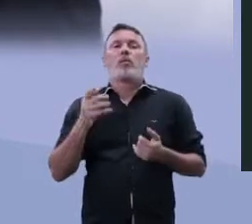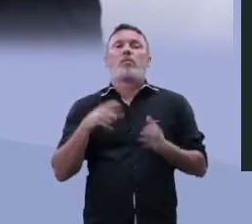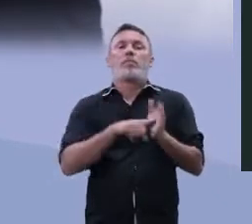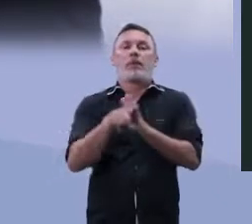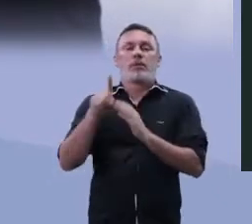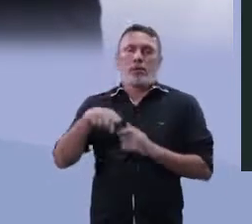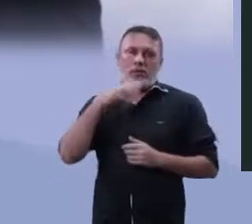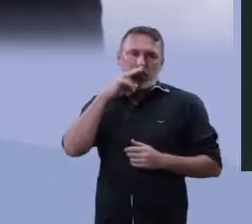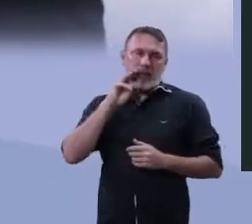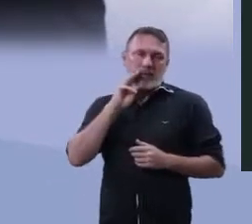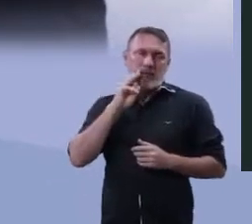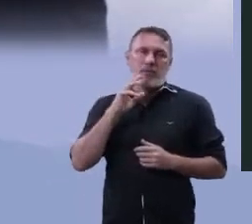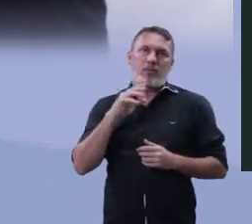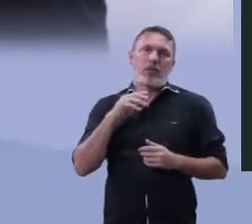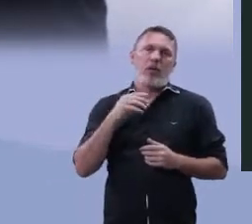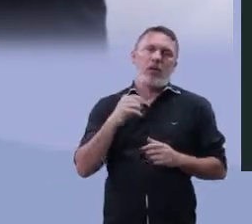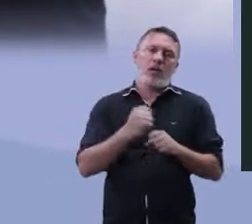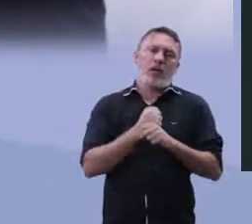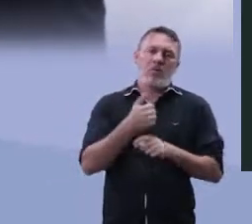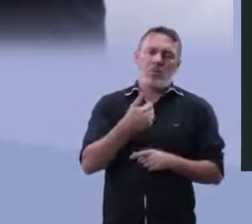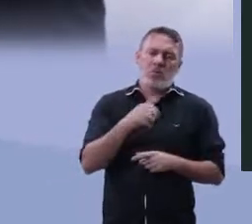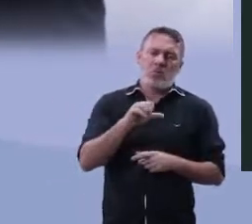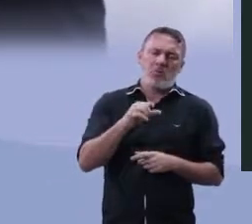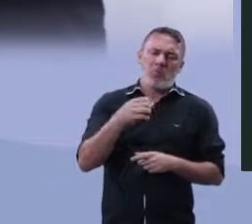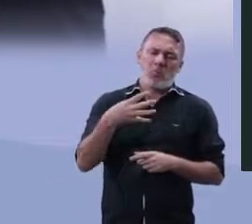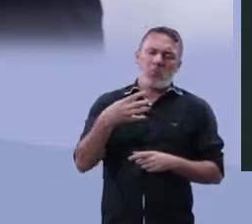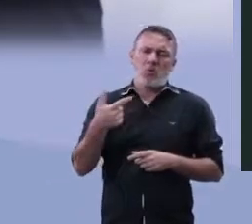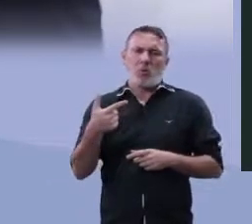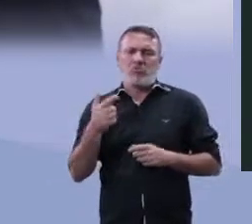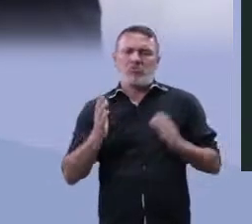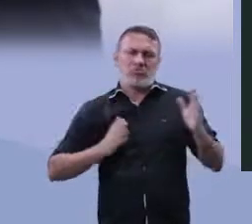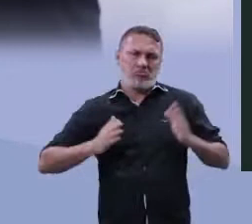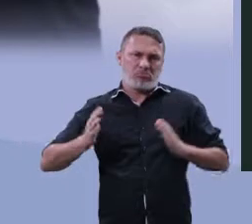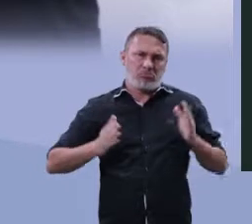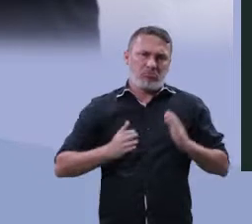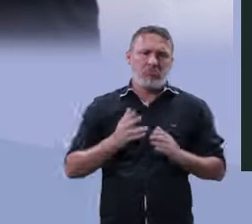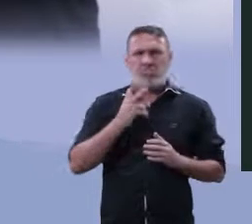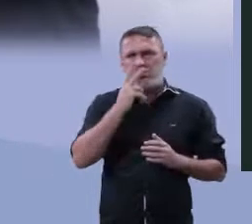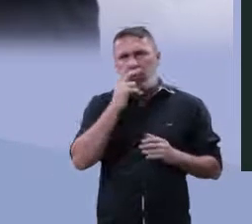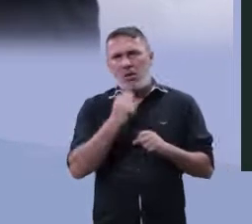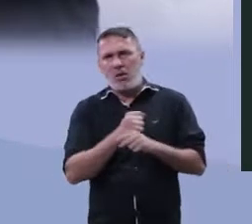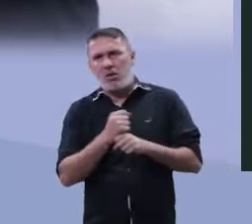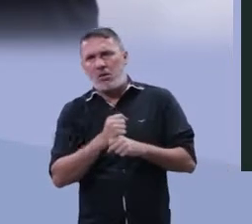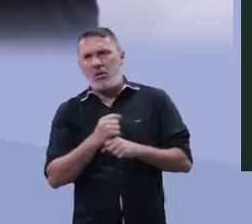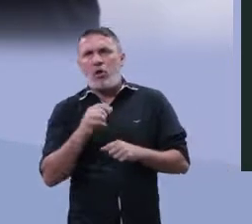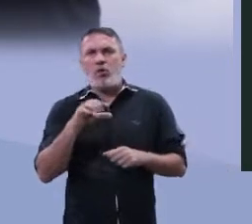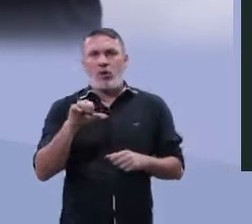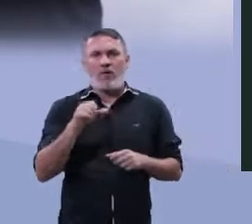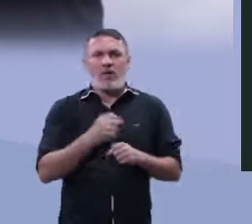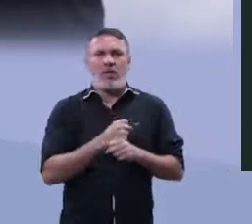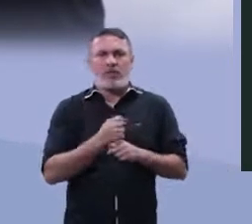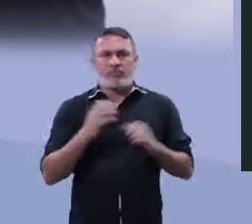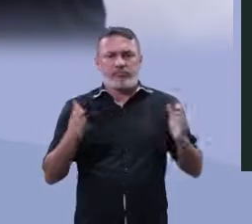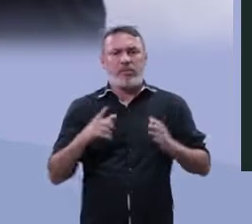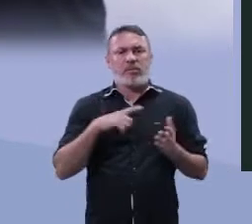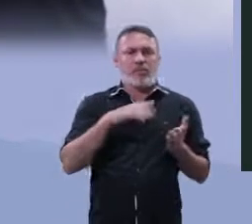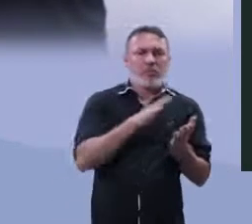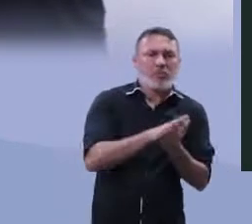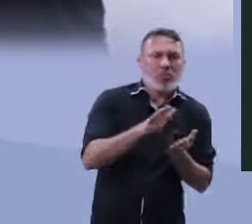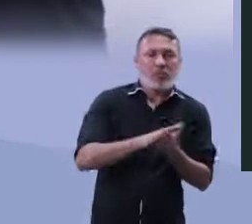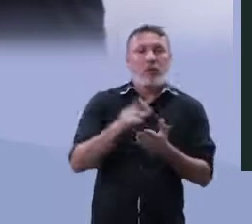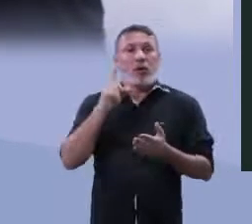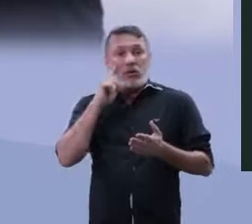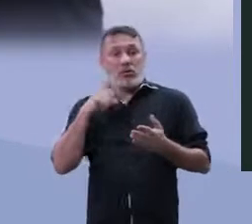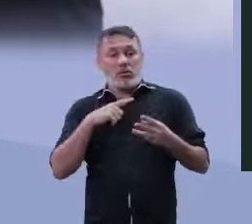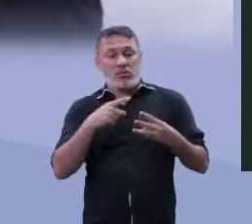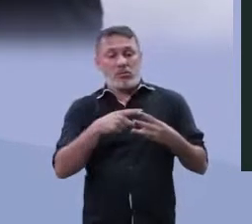Brasil Contemporâneo, que é de 1942, ou seja, eu tenho um intervalo aí, né, de 9 anos,